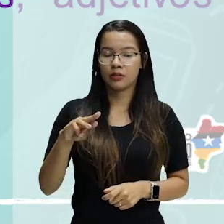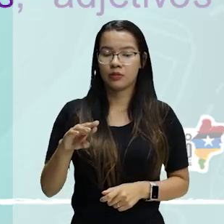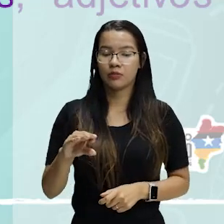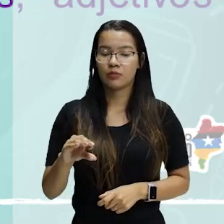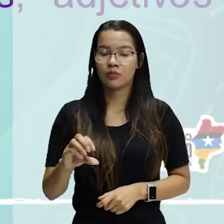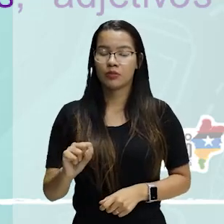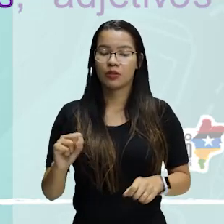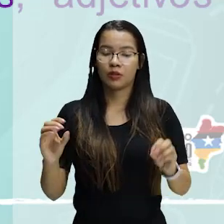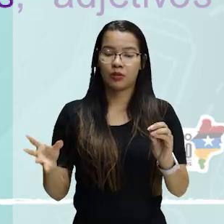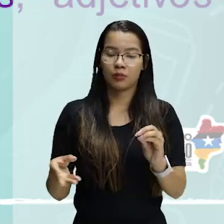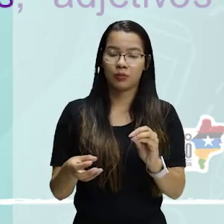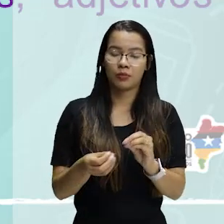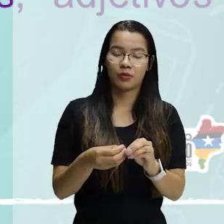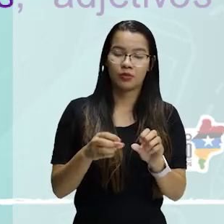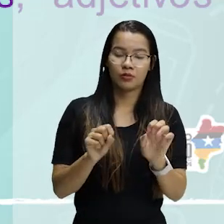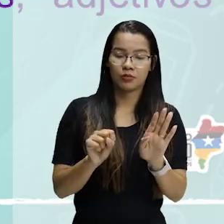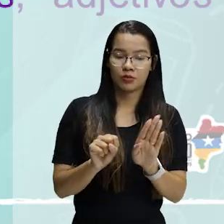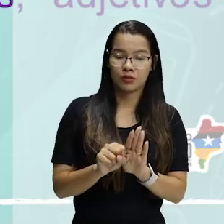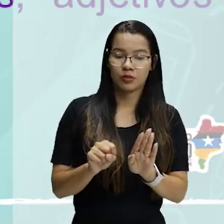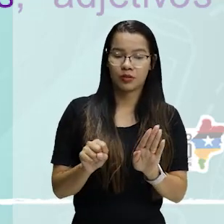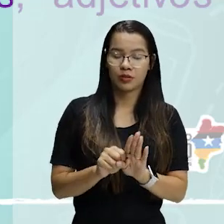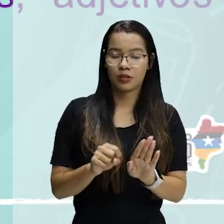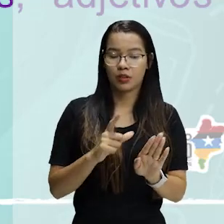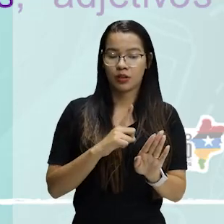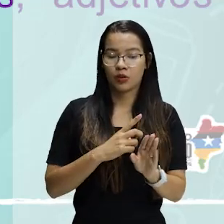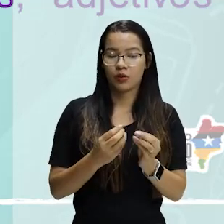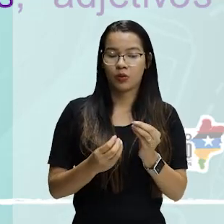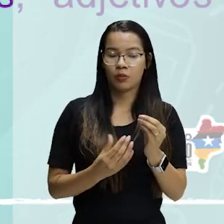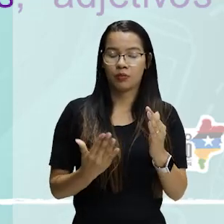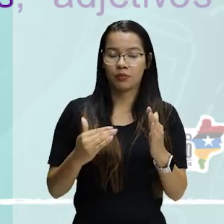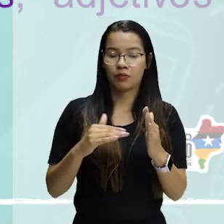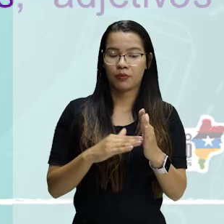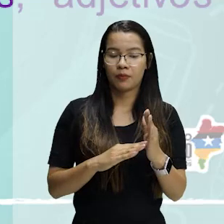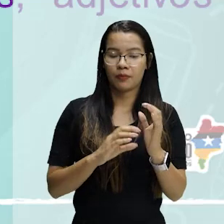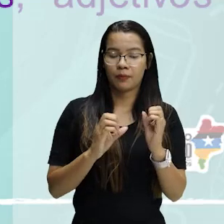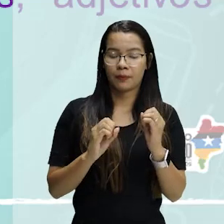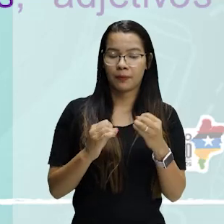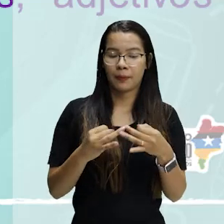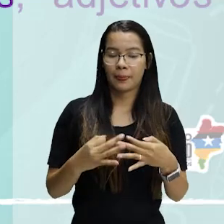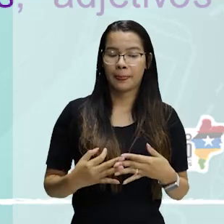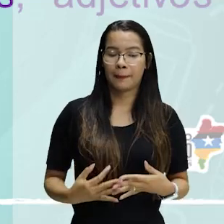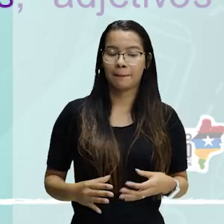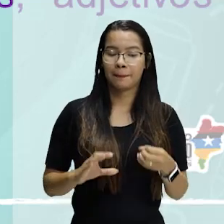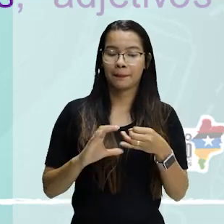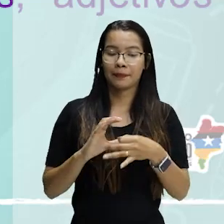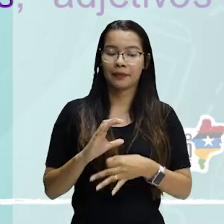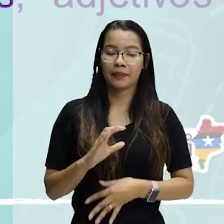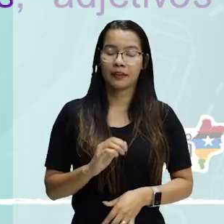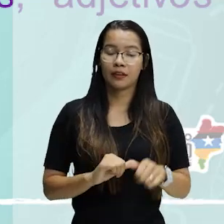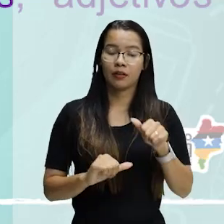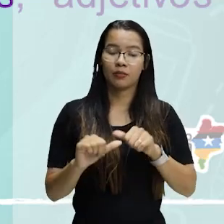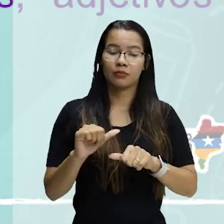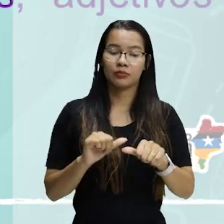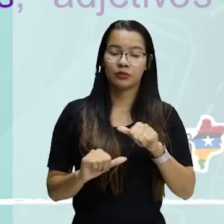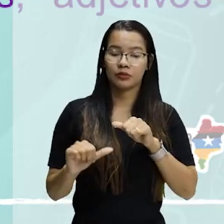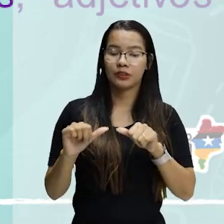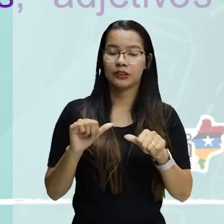o substantivo, tendo como função caracterizar,